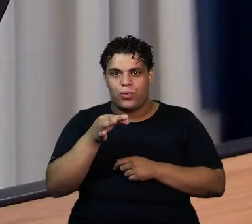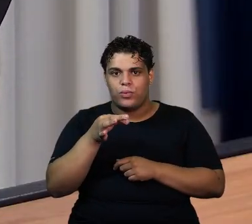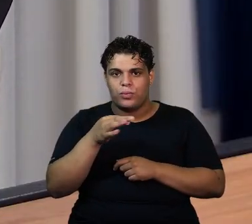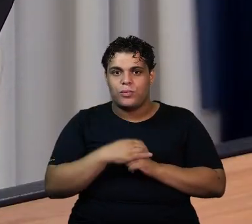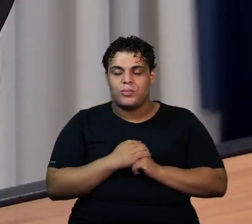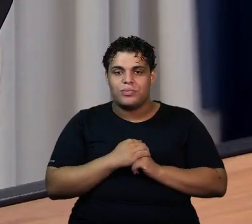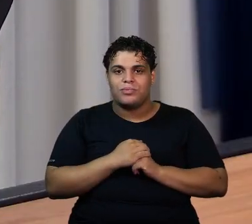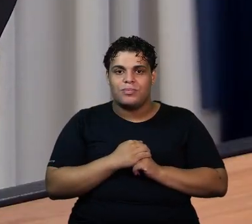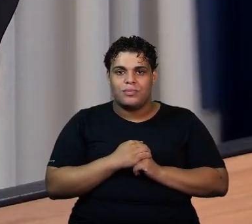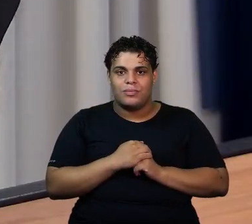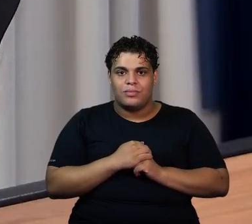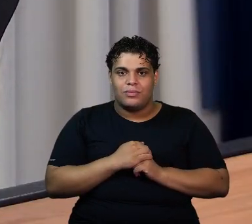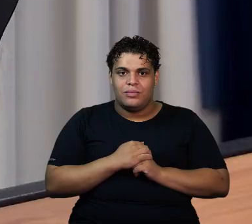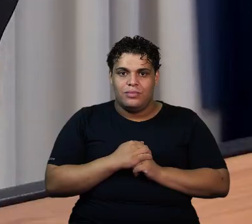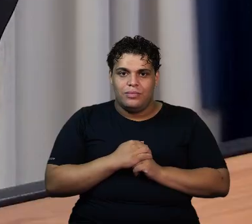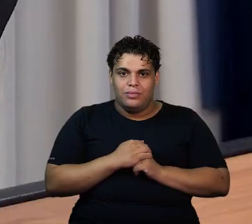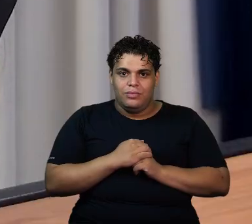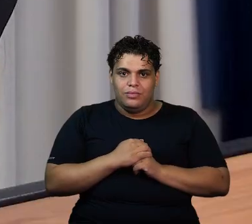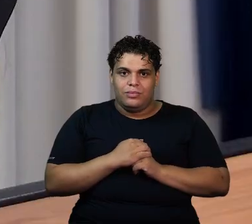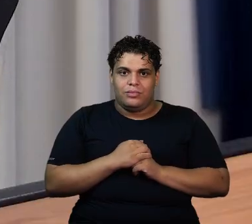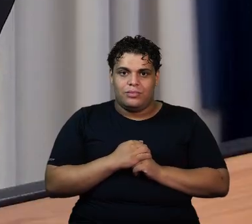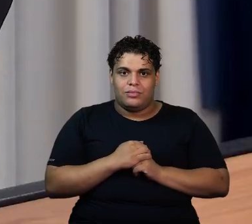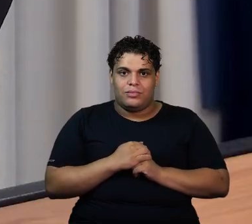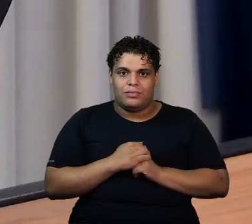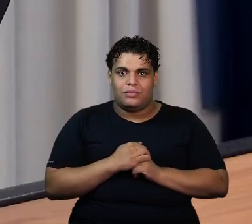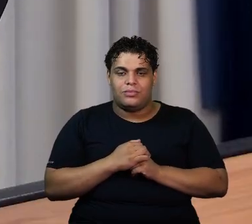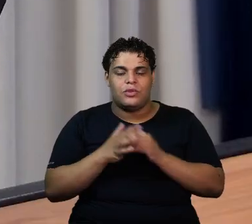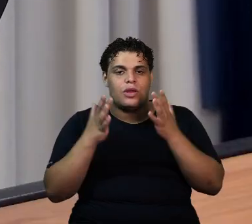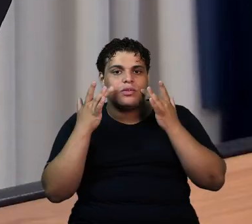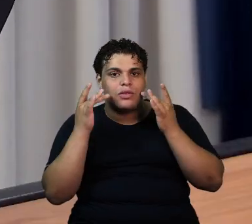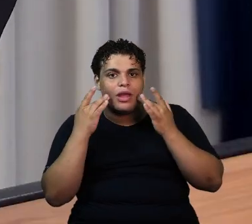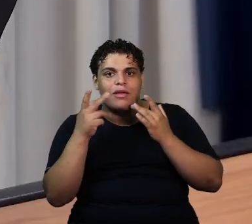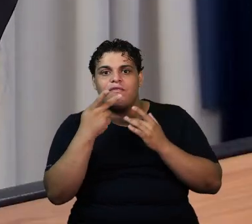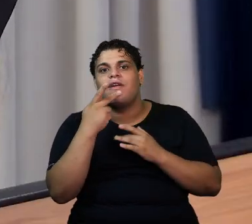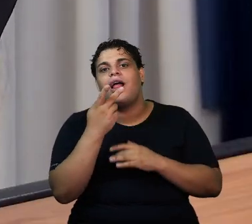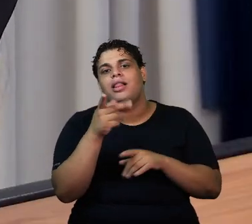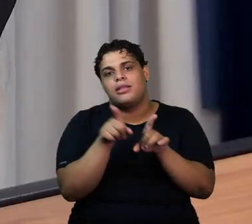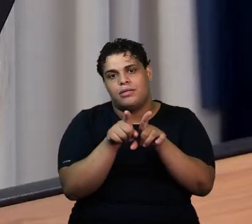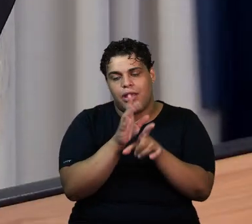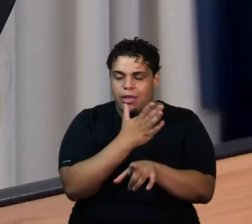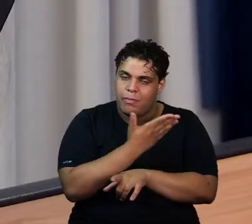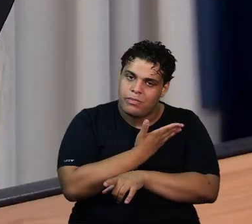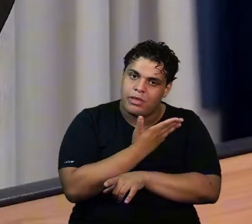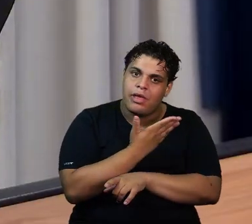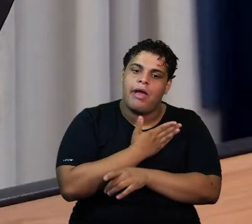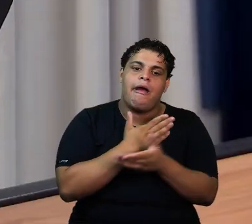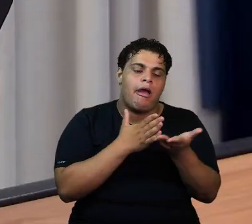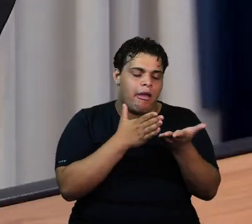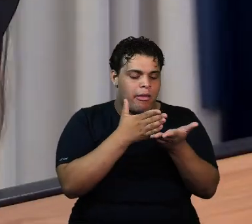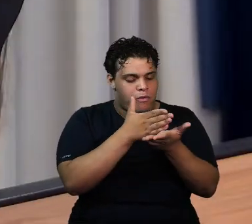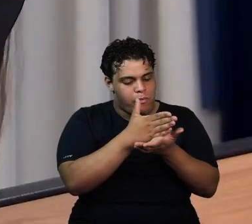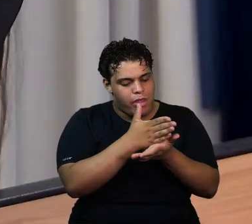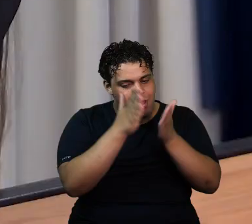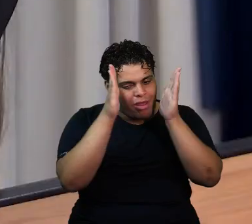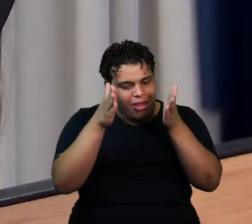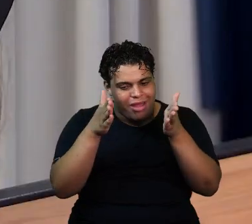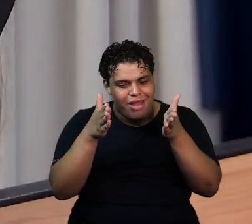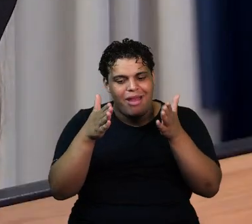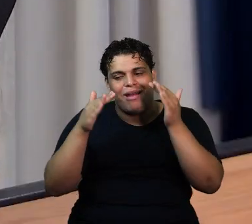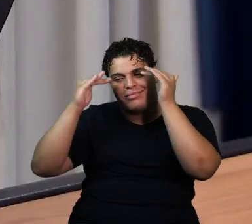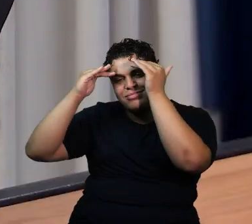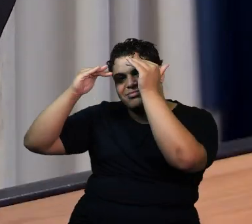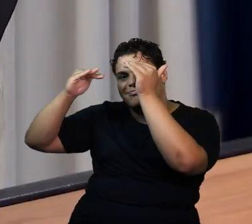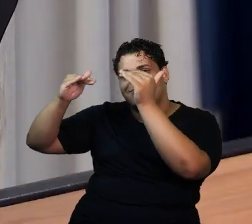trama divertida que fala sobre todos esses temas importantes, a gente fala também de amizade, de companheirismo, de fidelidade, de respeito ao próximo,